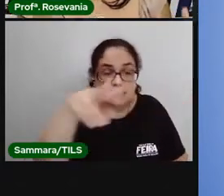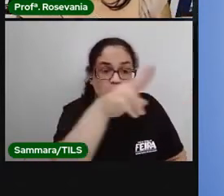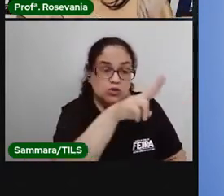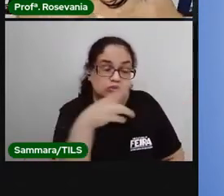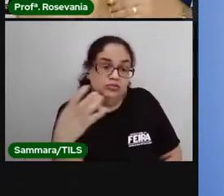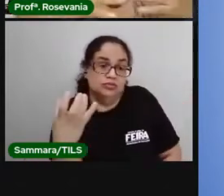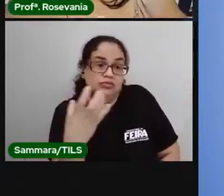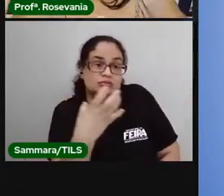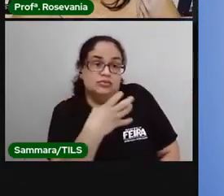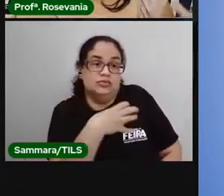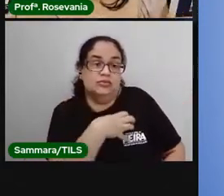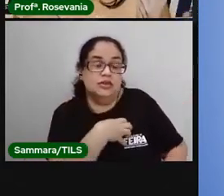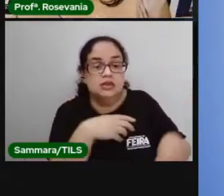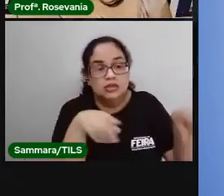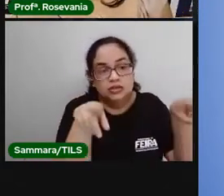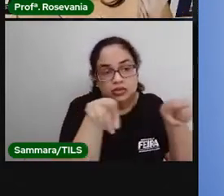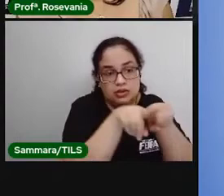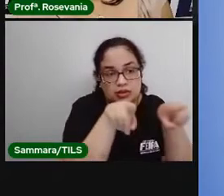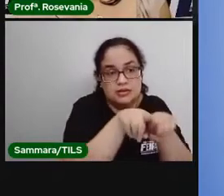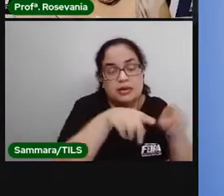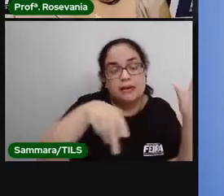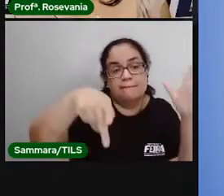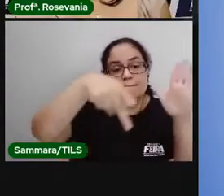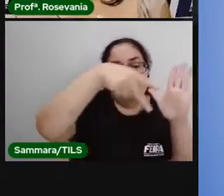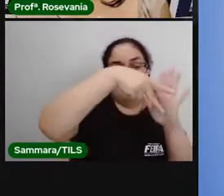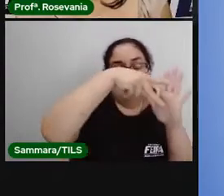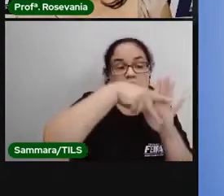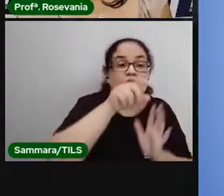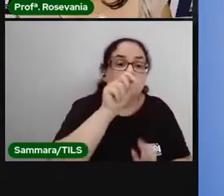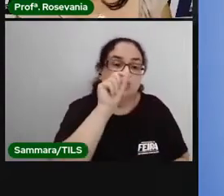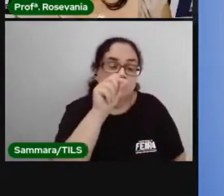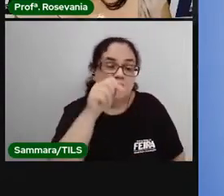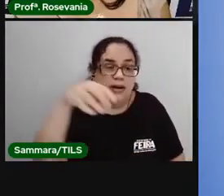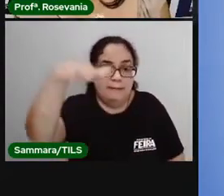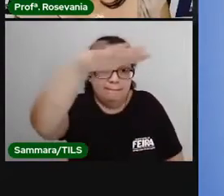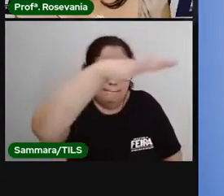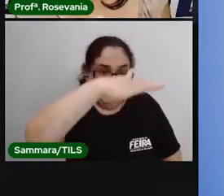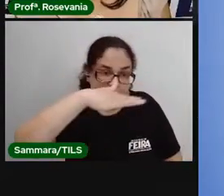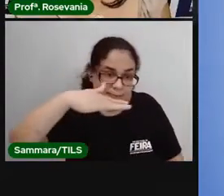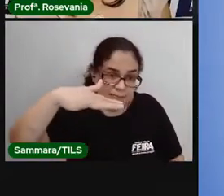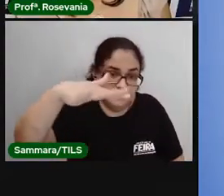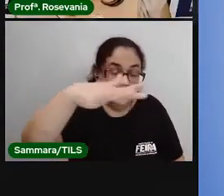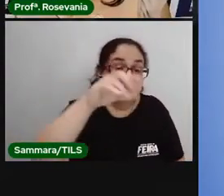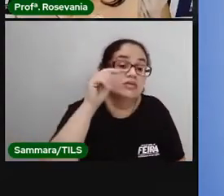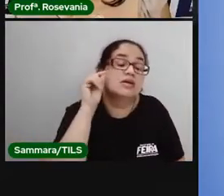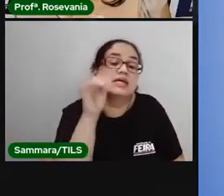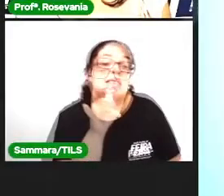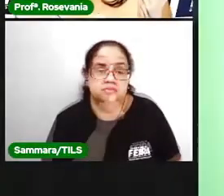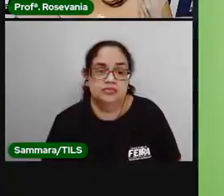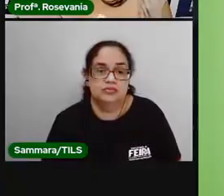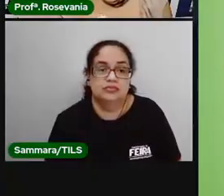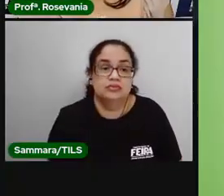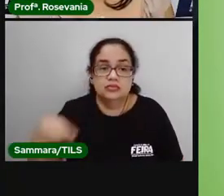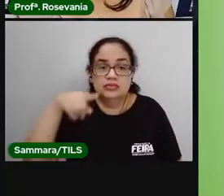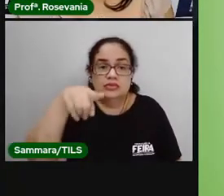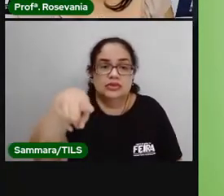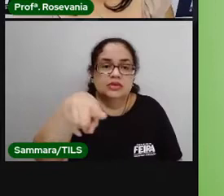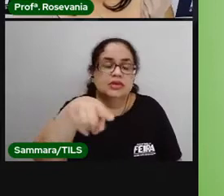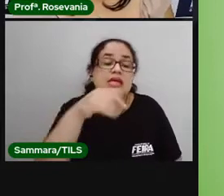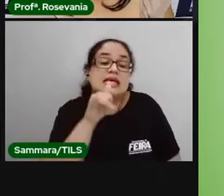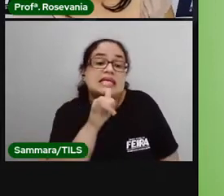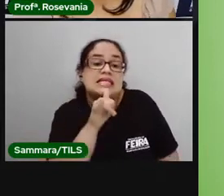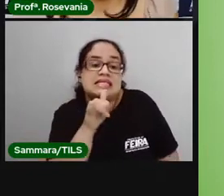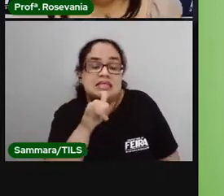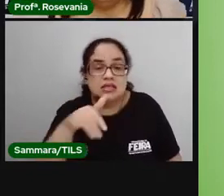sentidos também para me apropriar desse conceito de paisagem. Então, bora ver aqui um exemplo? Esse exemplo